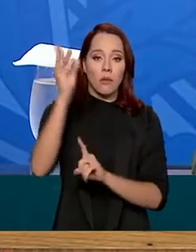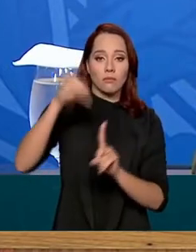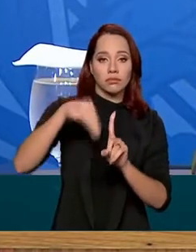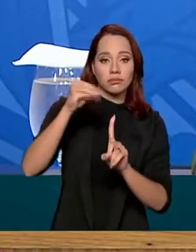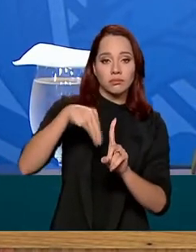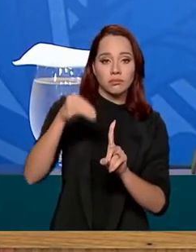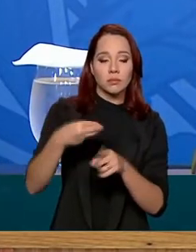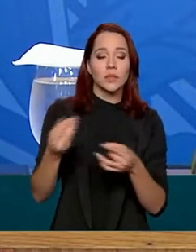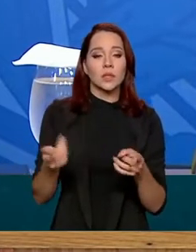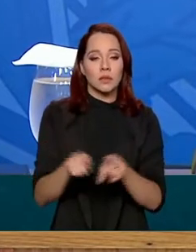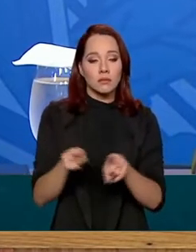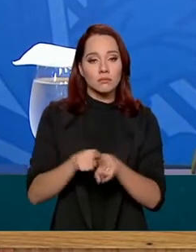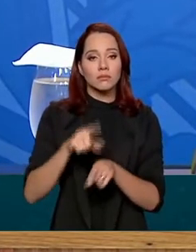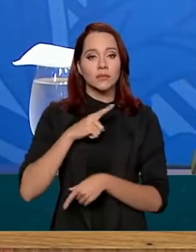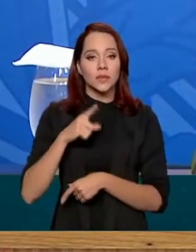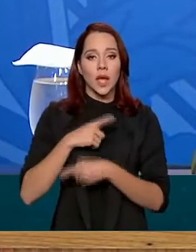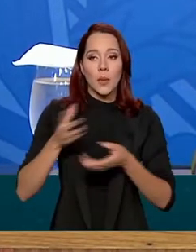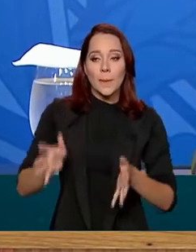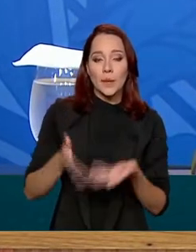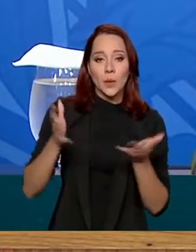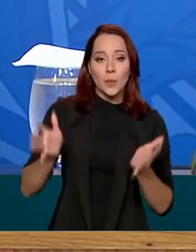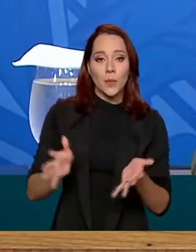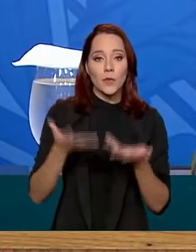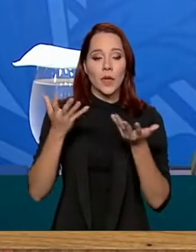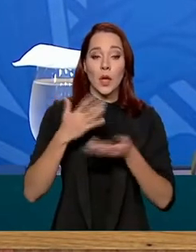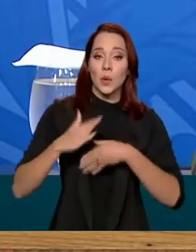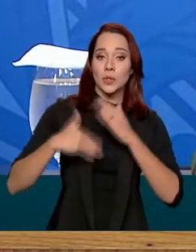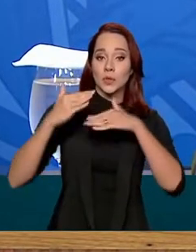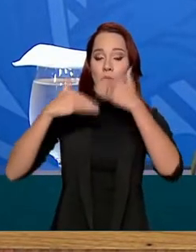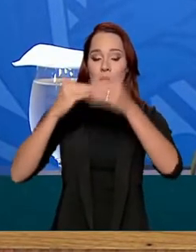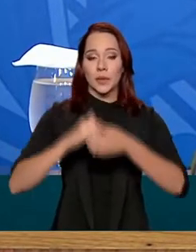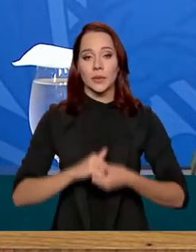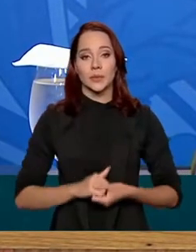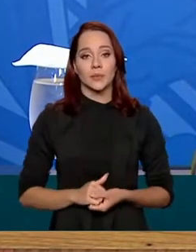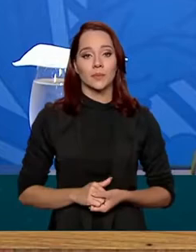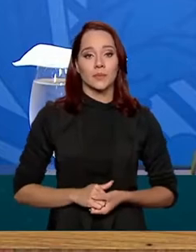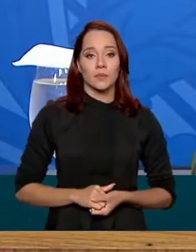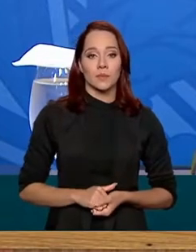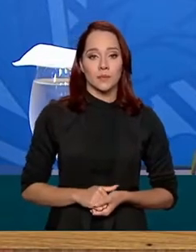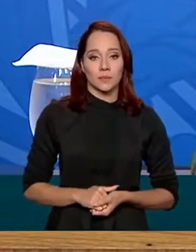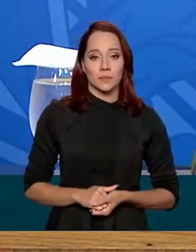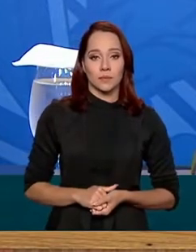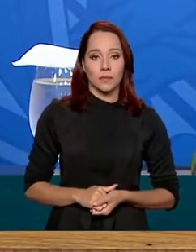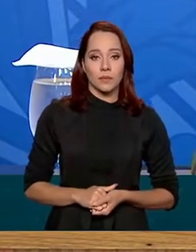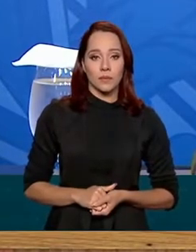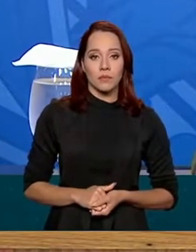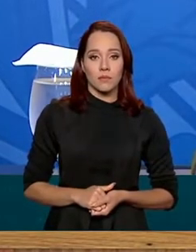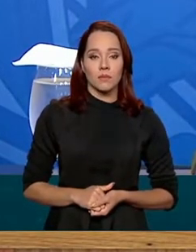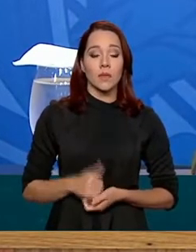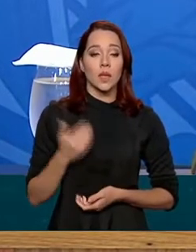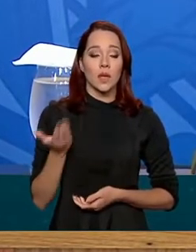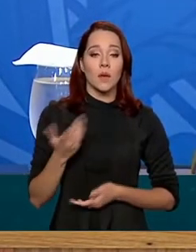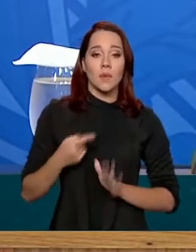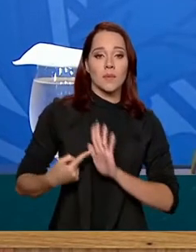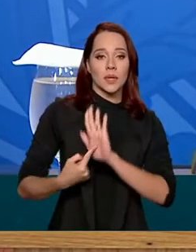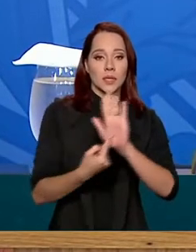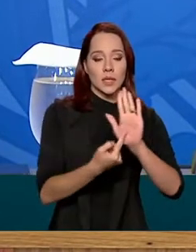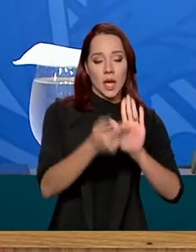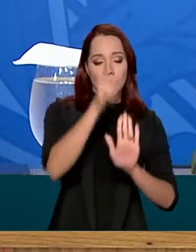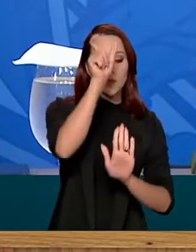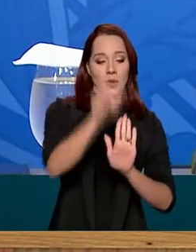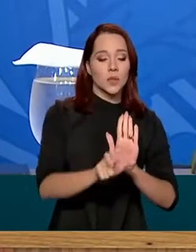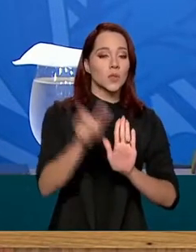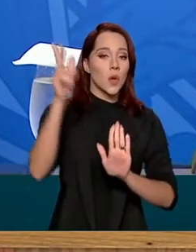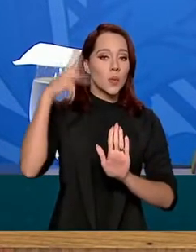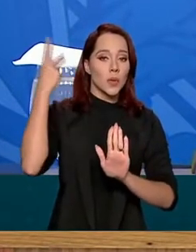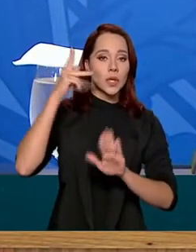vulnerabilidade, ele busca também promover o seu desenvolvimento, de forma a apresentar a essas pessoas